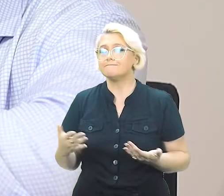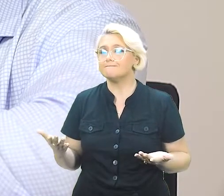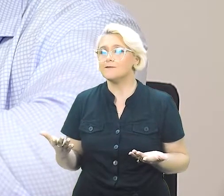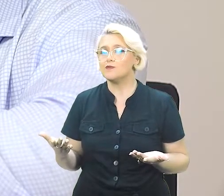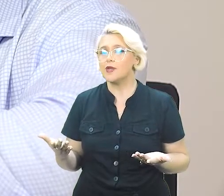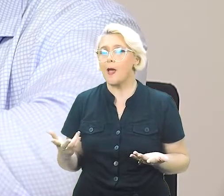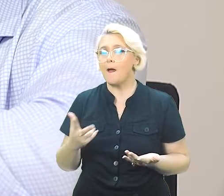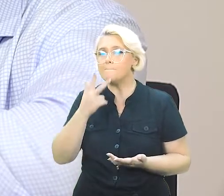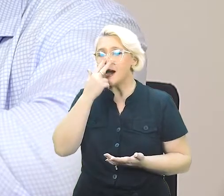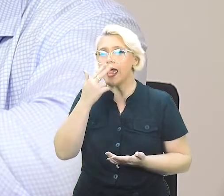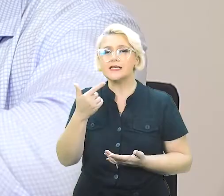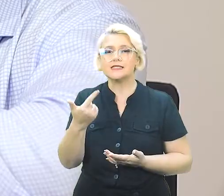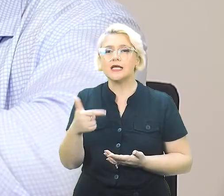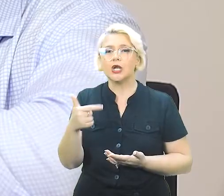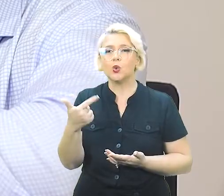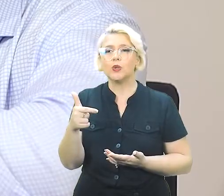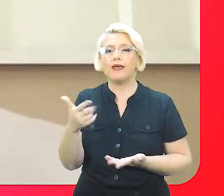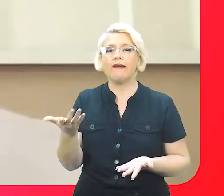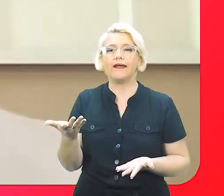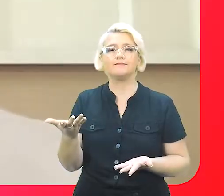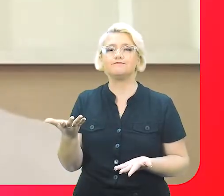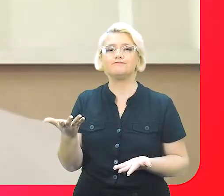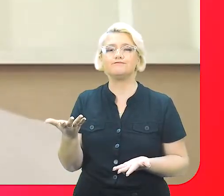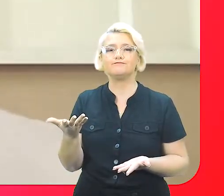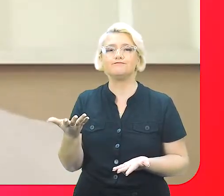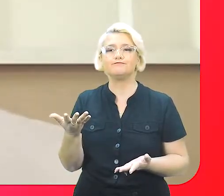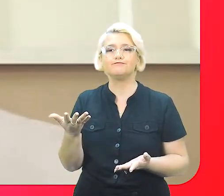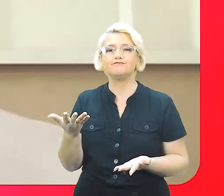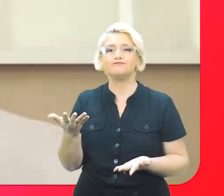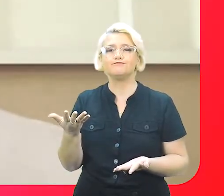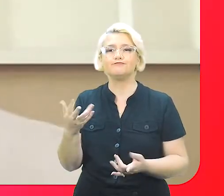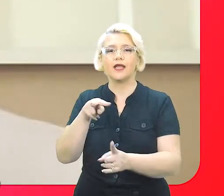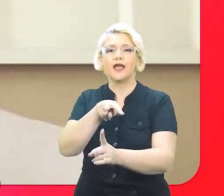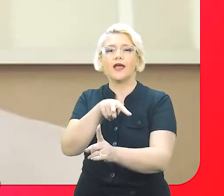Ela não serve à visão